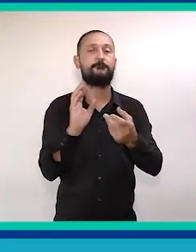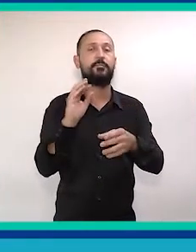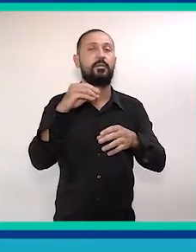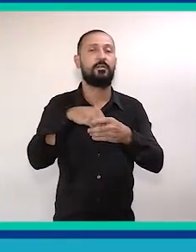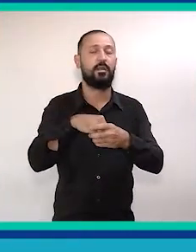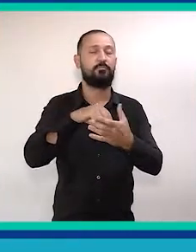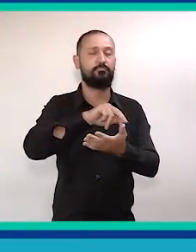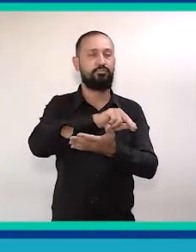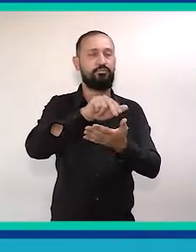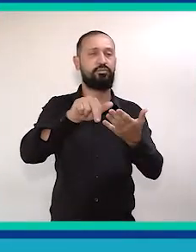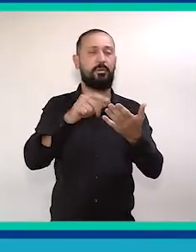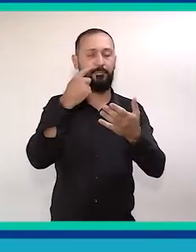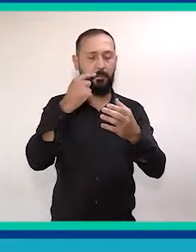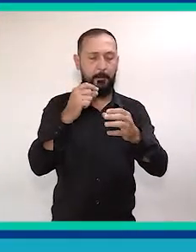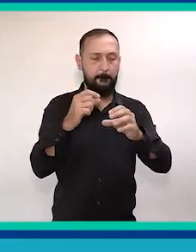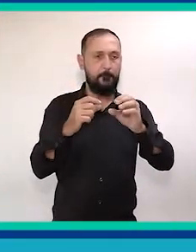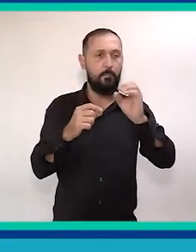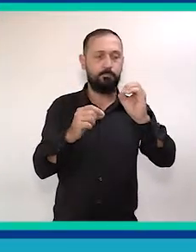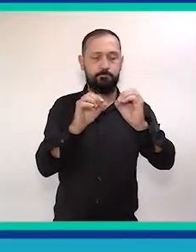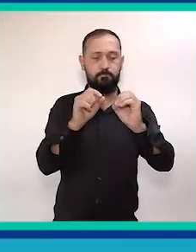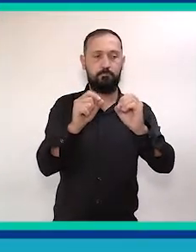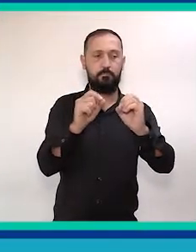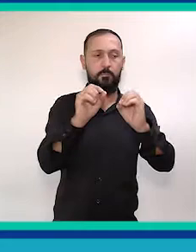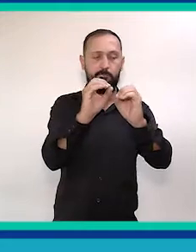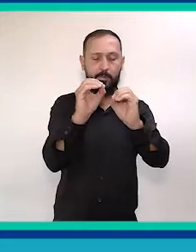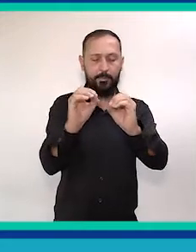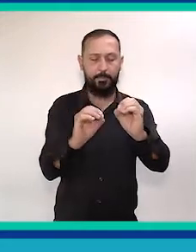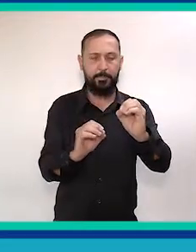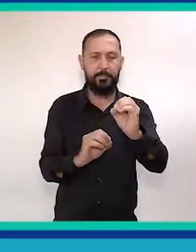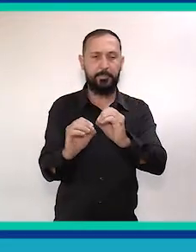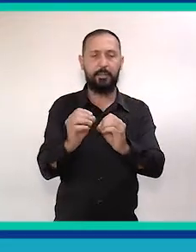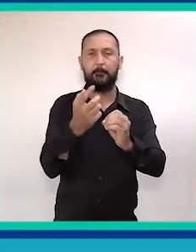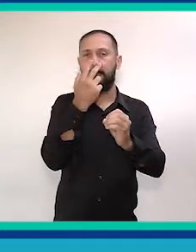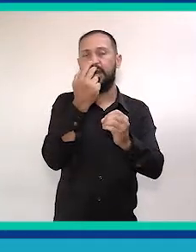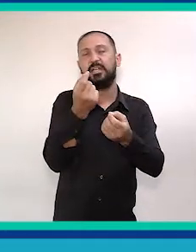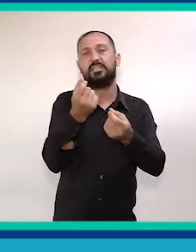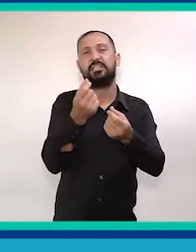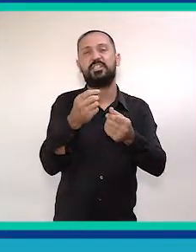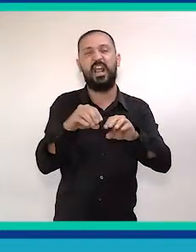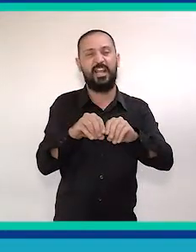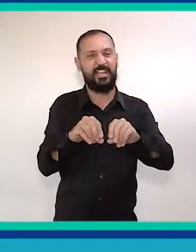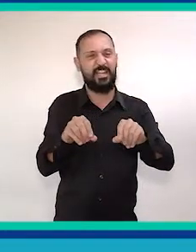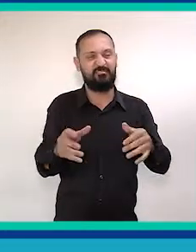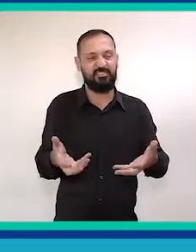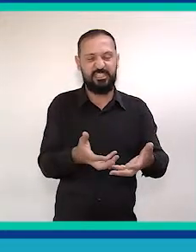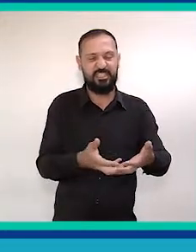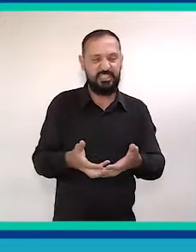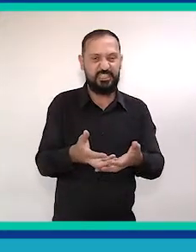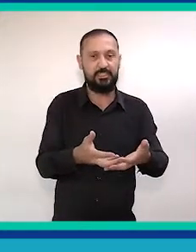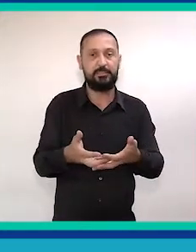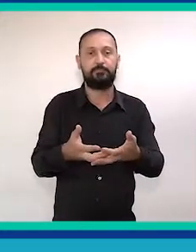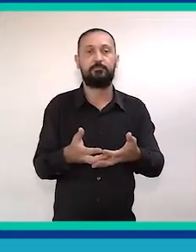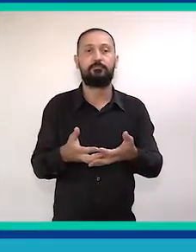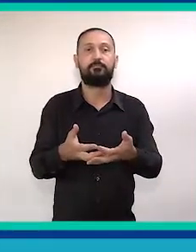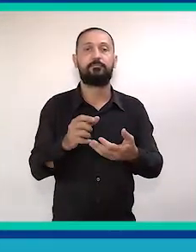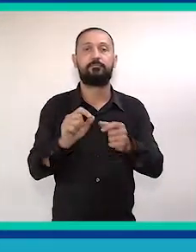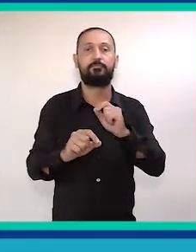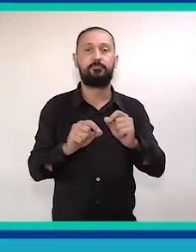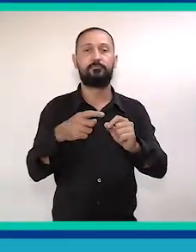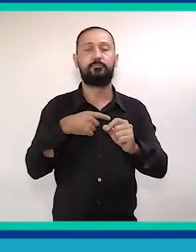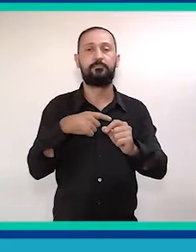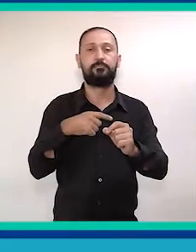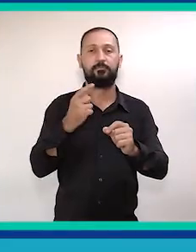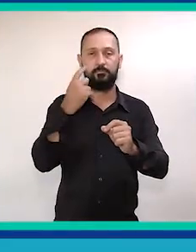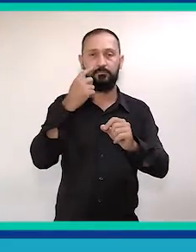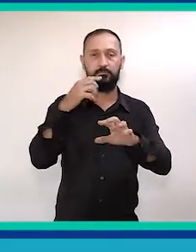fosse... dentro dela tem várias pequenas bolinhas. Então, imagina um monte de grão de areia. Em cada um desses grãos